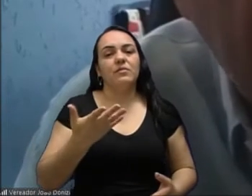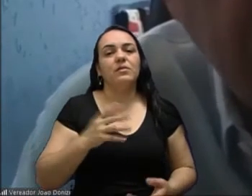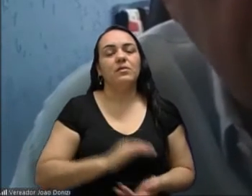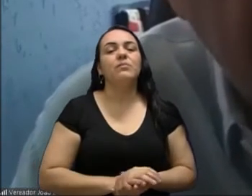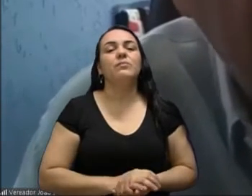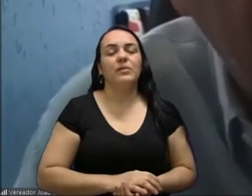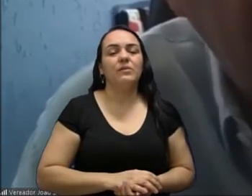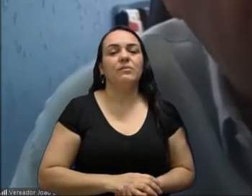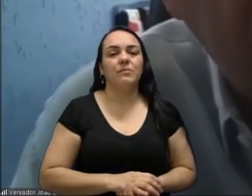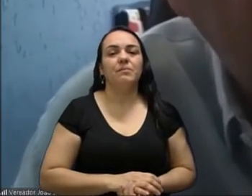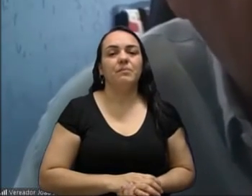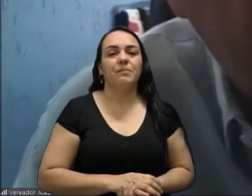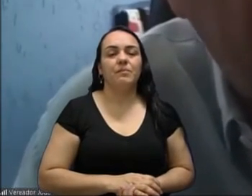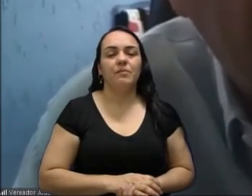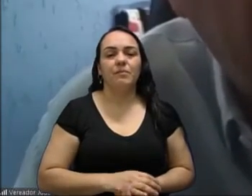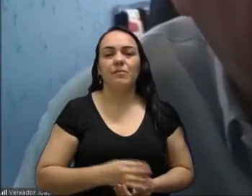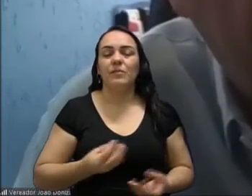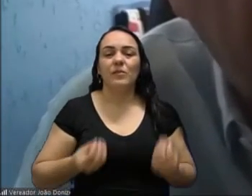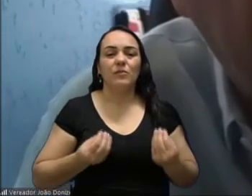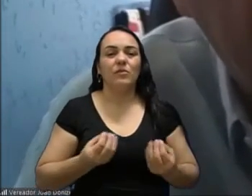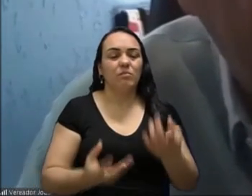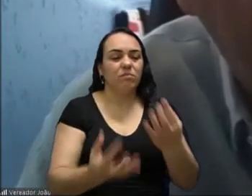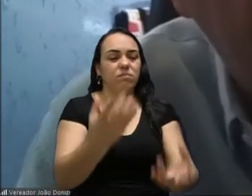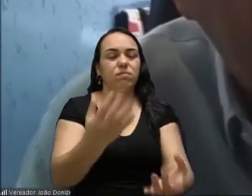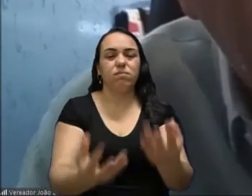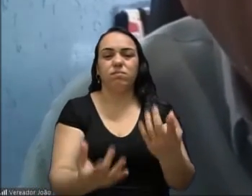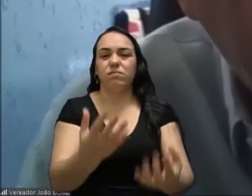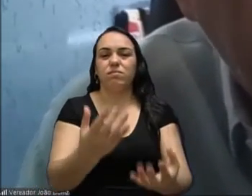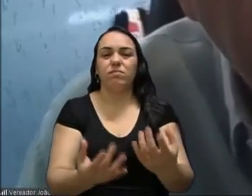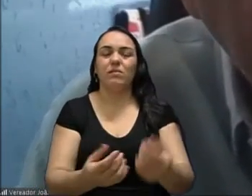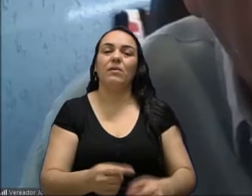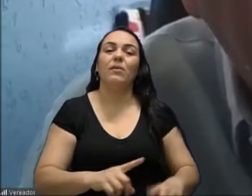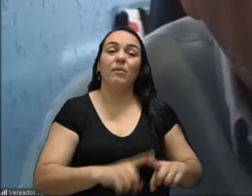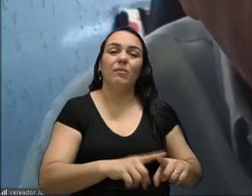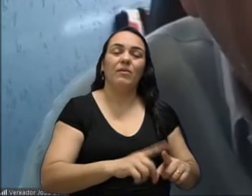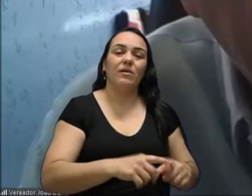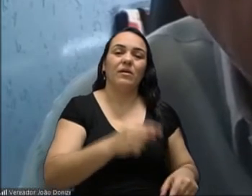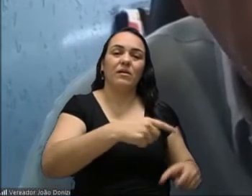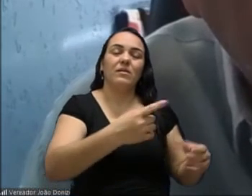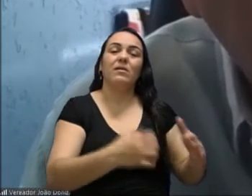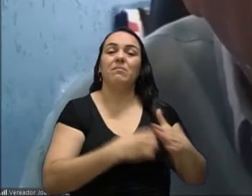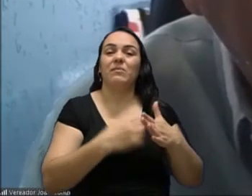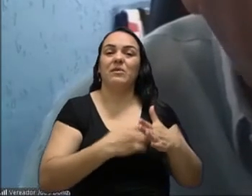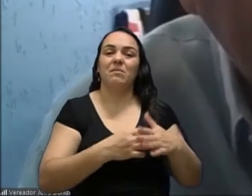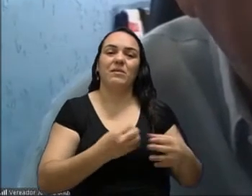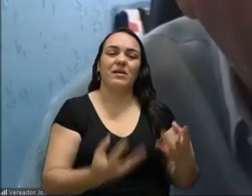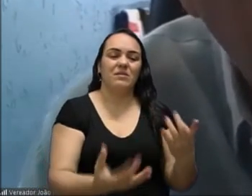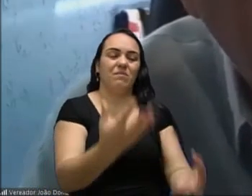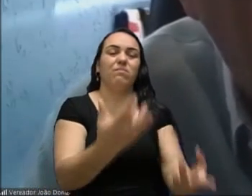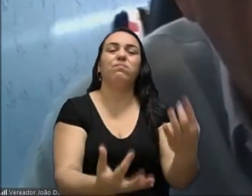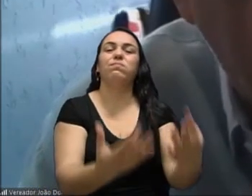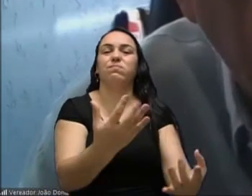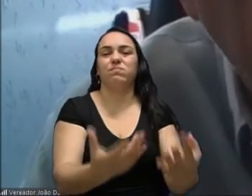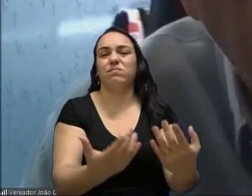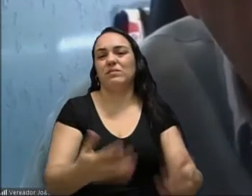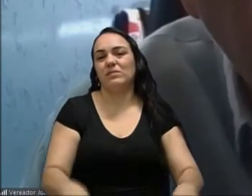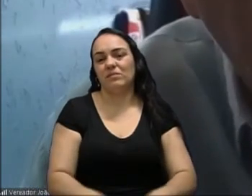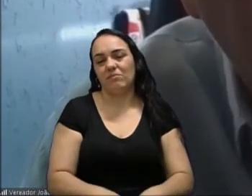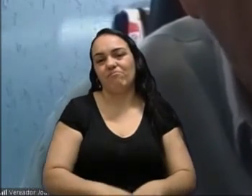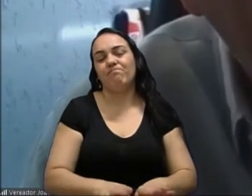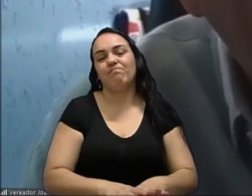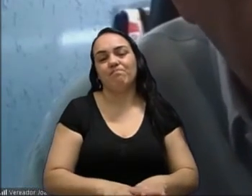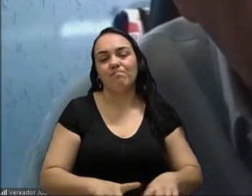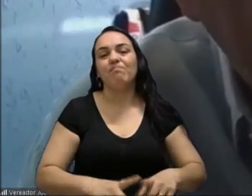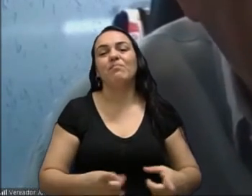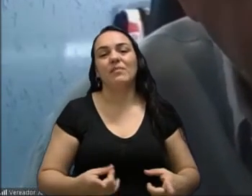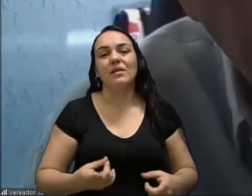sendo impactada tremendamente tanto pela queima da palha da cana quanto pela questão da área da Saturnia do aterro industrial reclandecido da